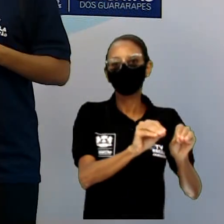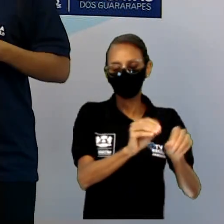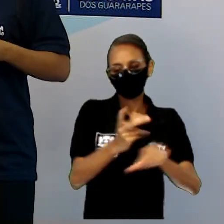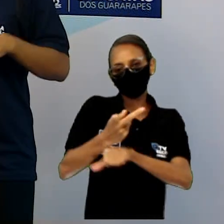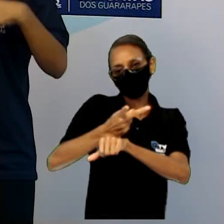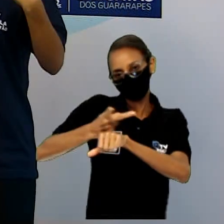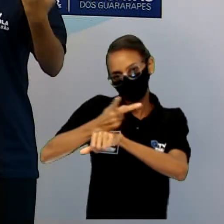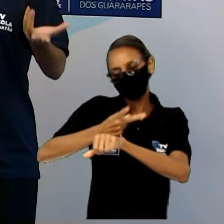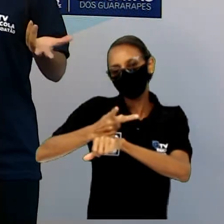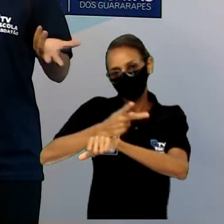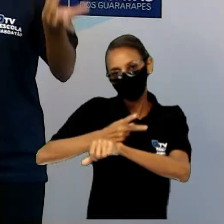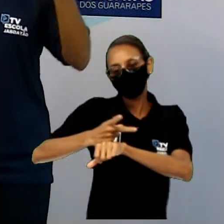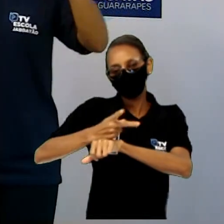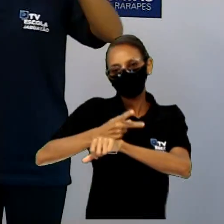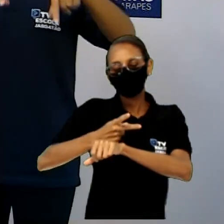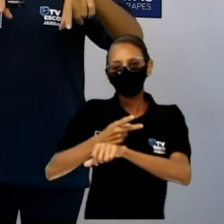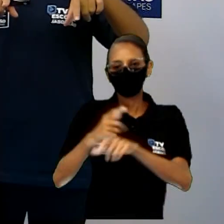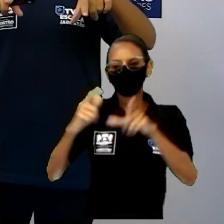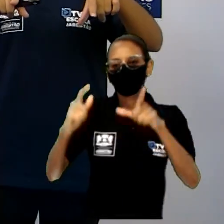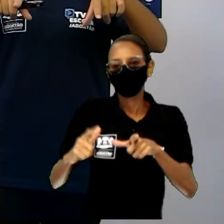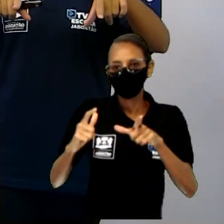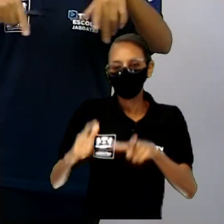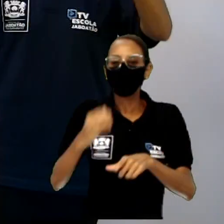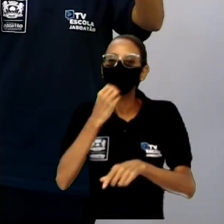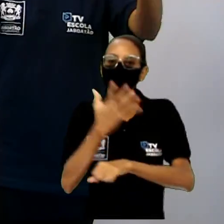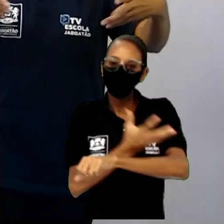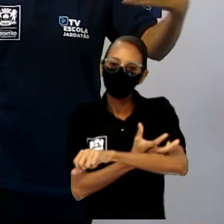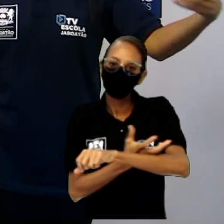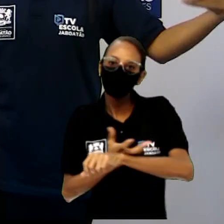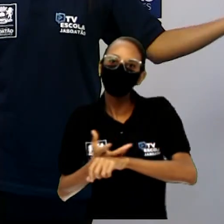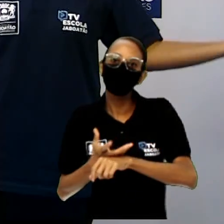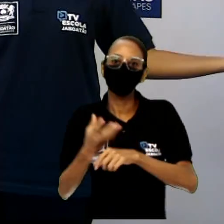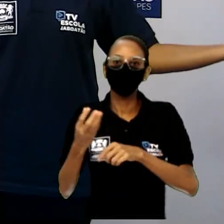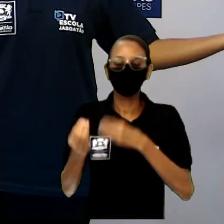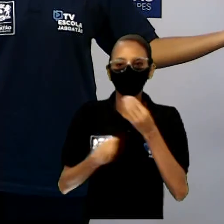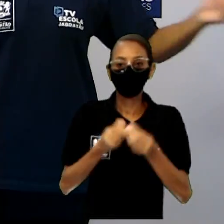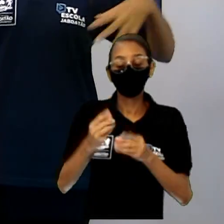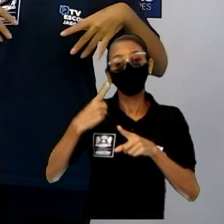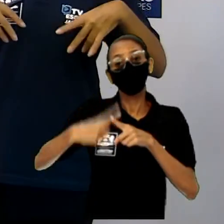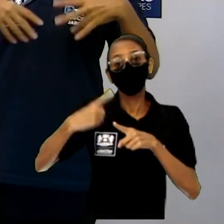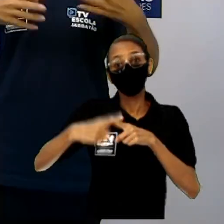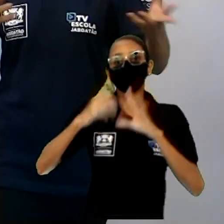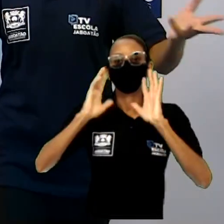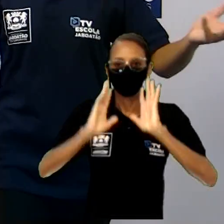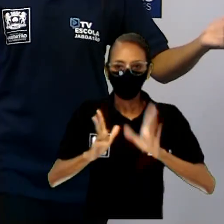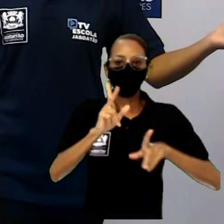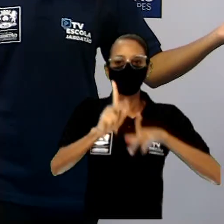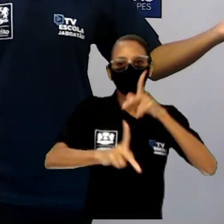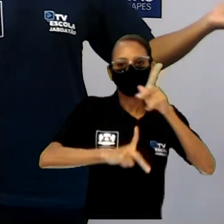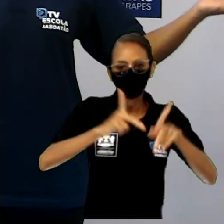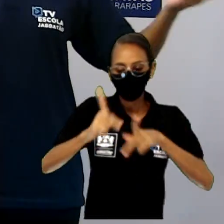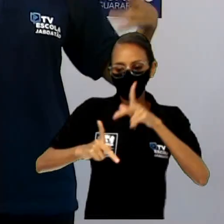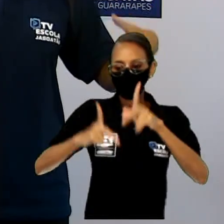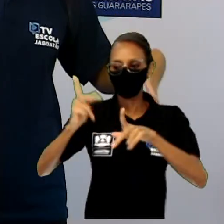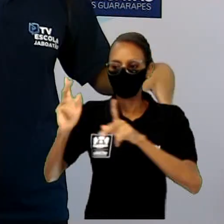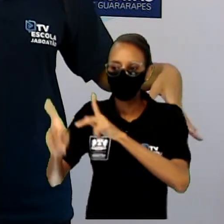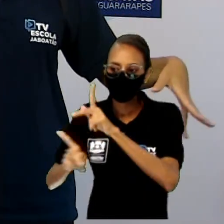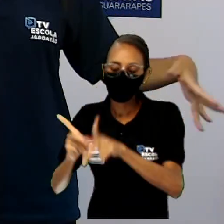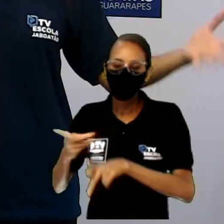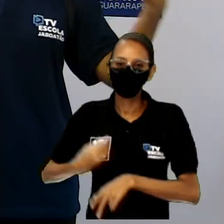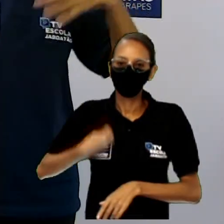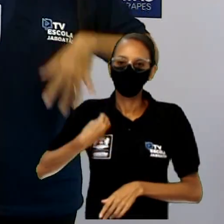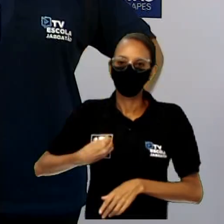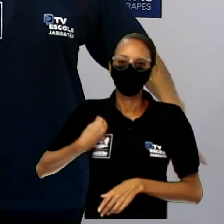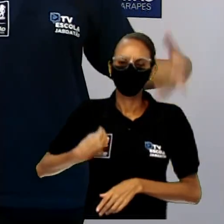terras férteis. Por quê? Porque quando eles já chegaram lá, gente, as terras já estavam ocupadas. Eles não poderiam chegar lá dizendo, olha, essa terra era